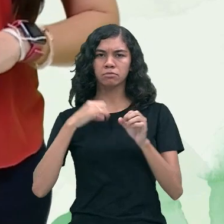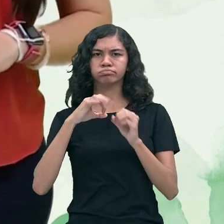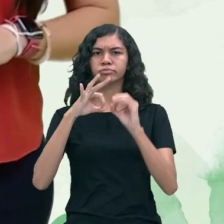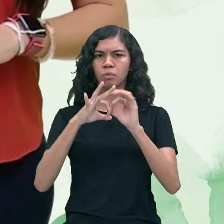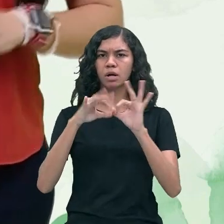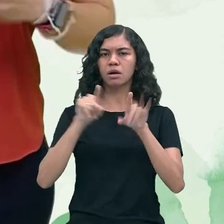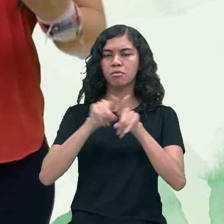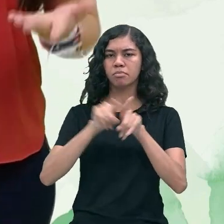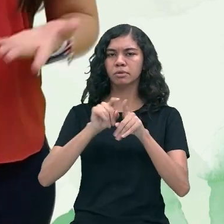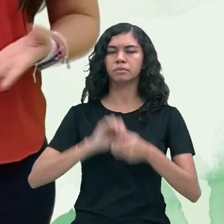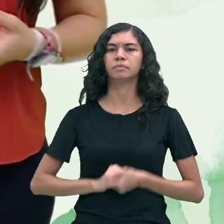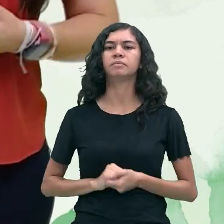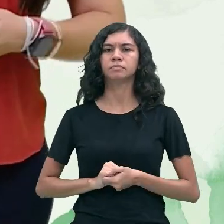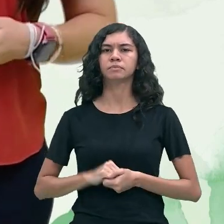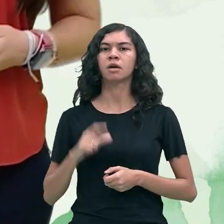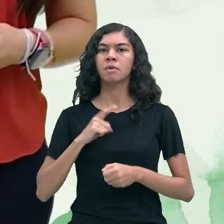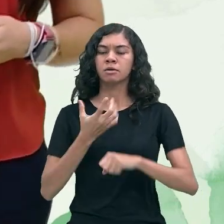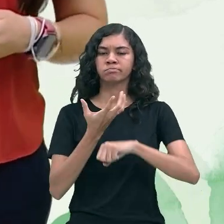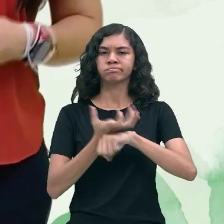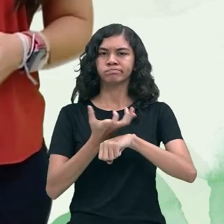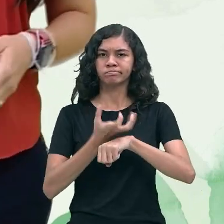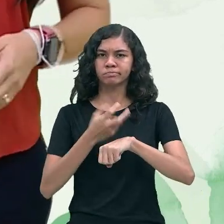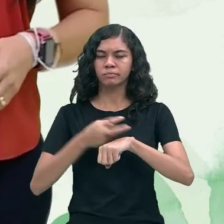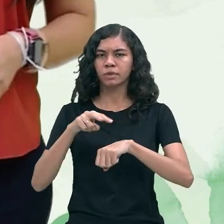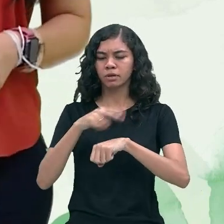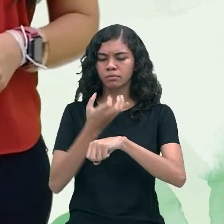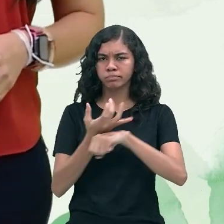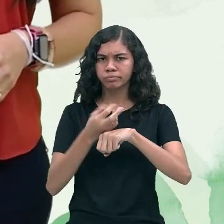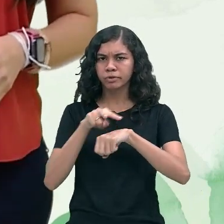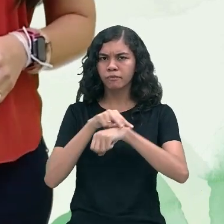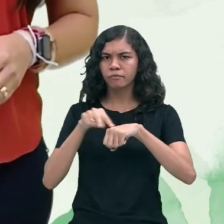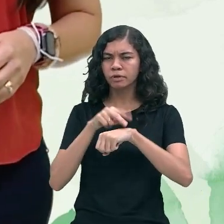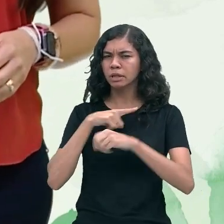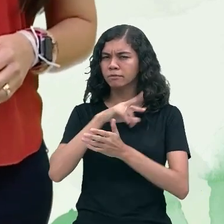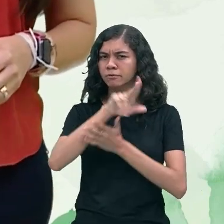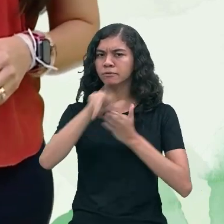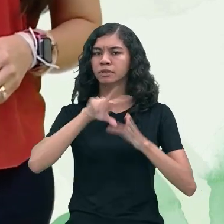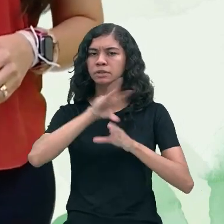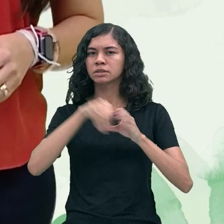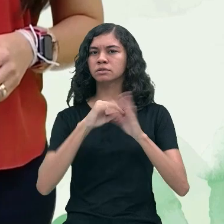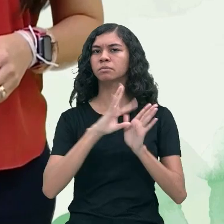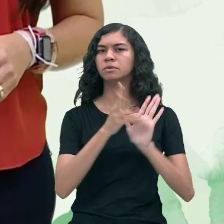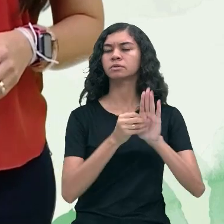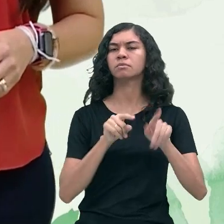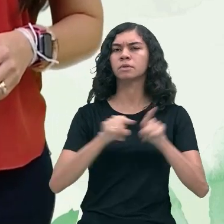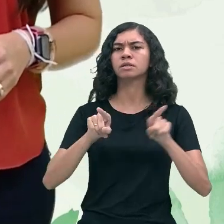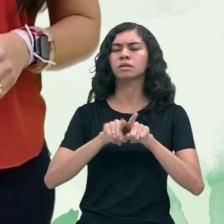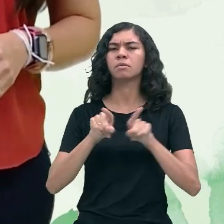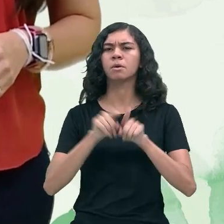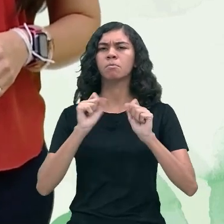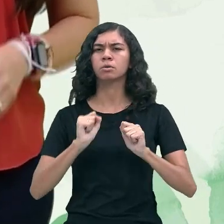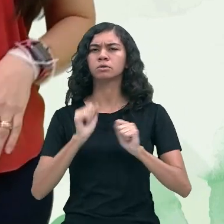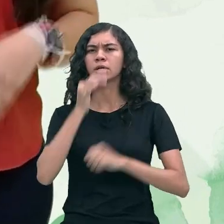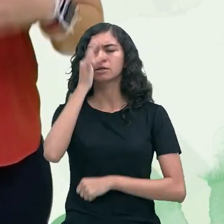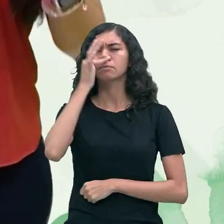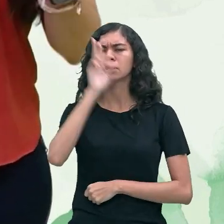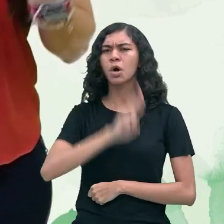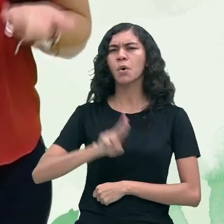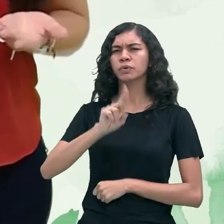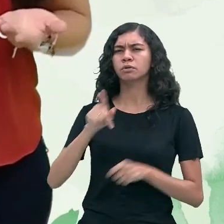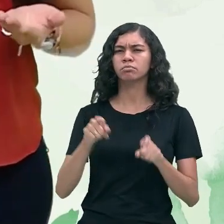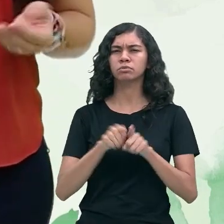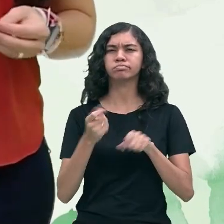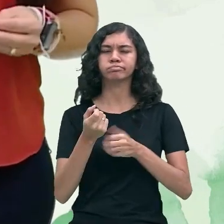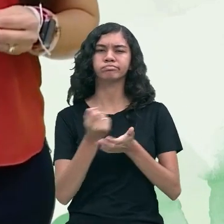exemplos aí de vegetais presentes na Amazônia. Nós também podemos falar das plantas que utilizamos para fins medicinais, como